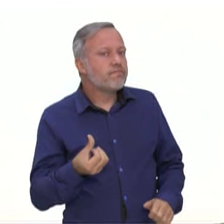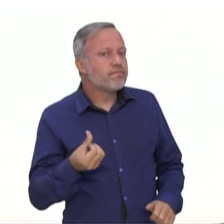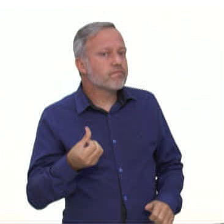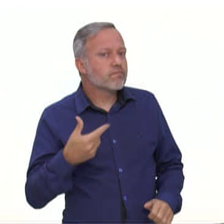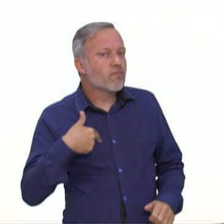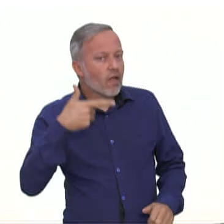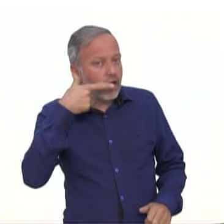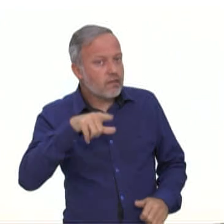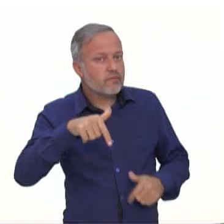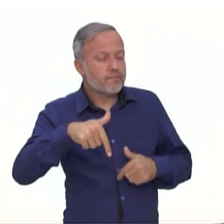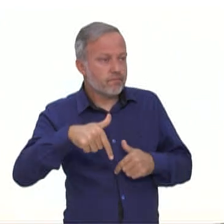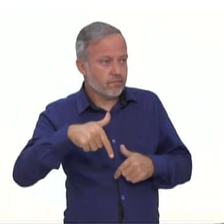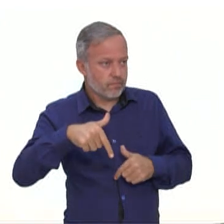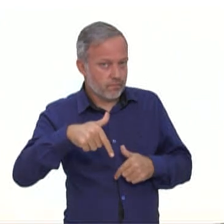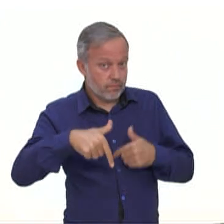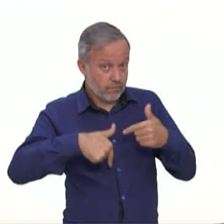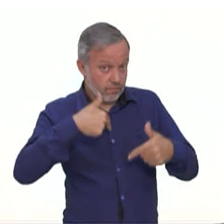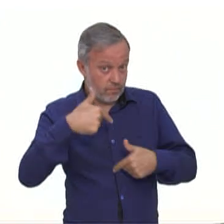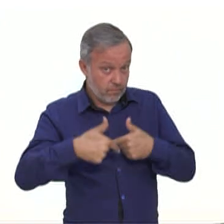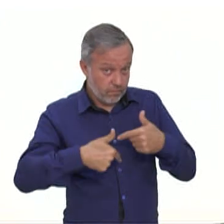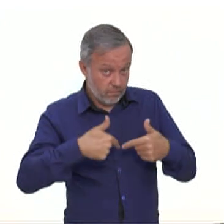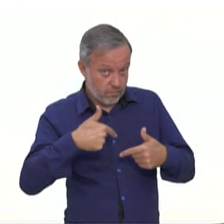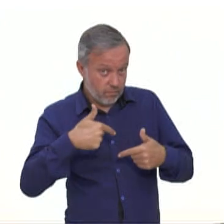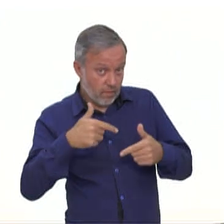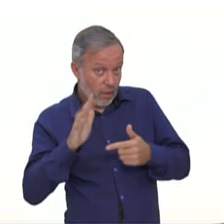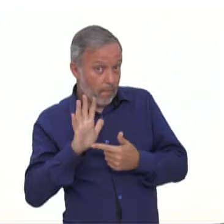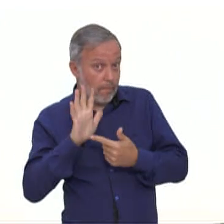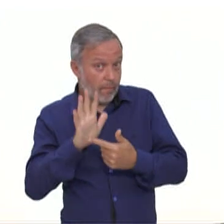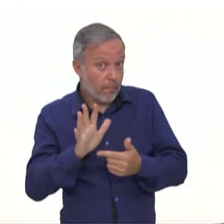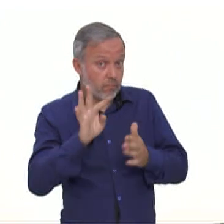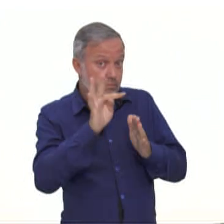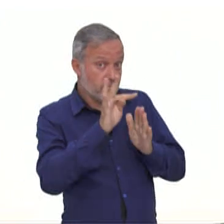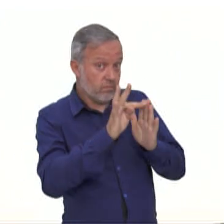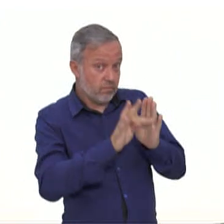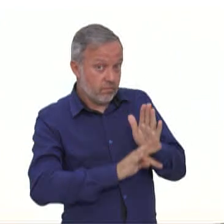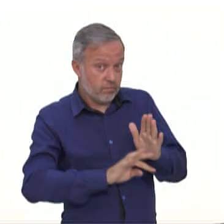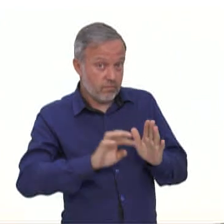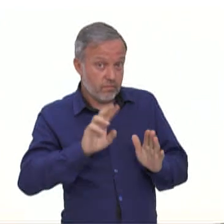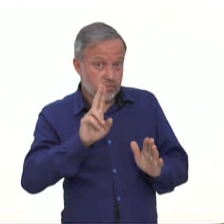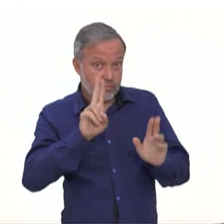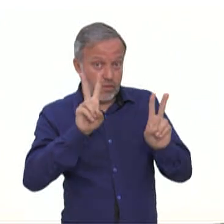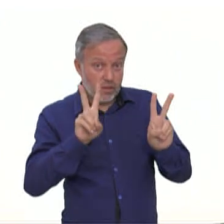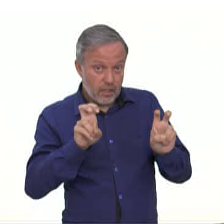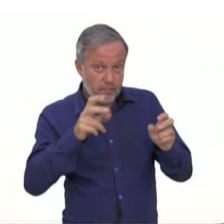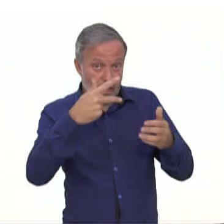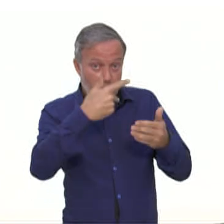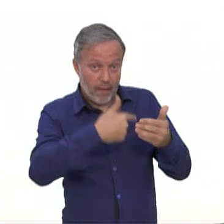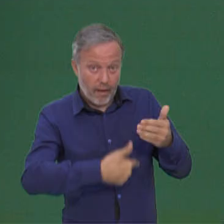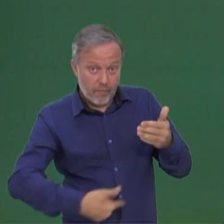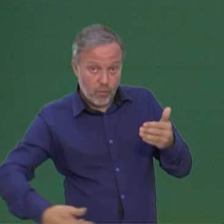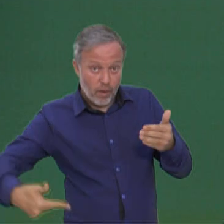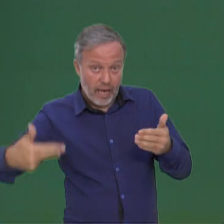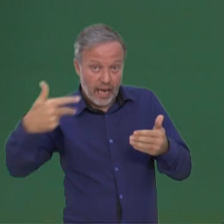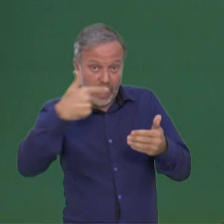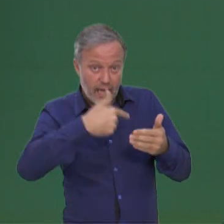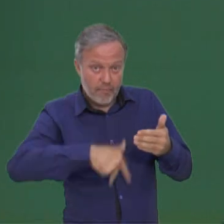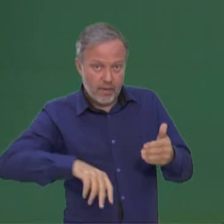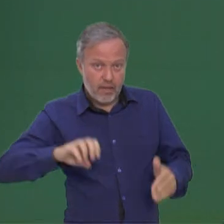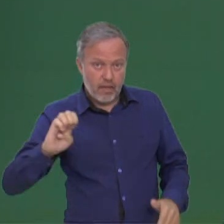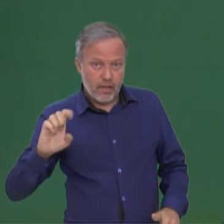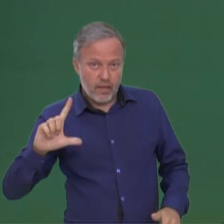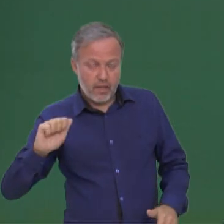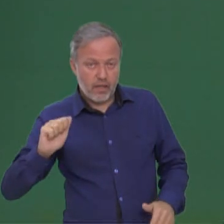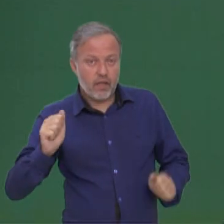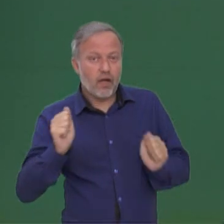emprego, com 16 anos ele publicou o Ela, né, o poema. Com 17 ele já conseguiu